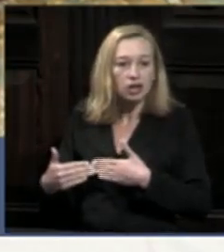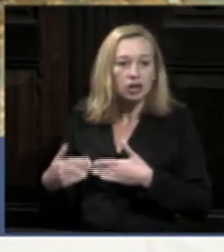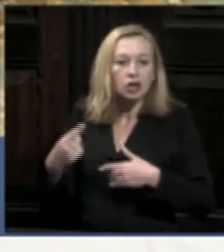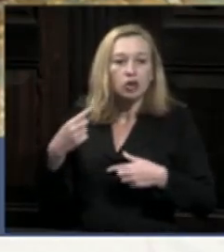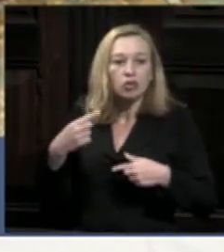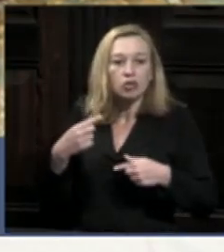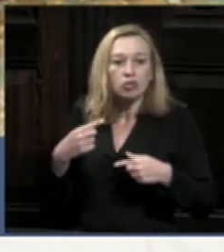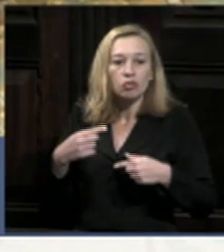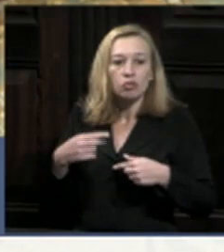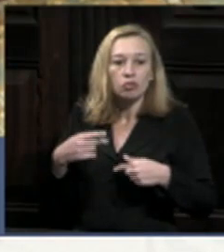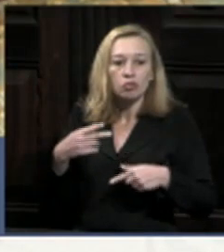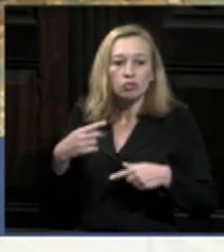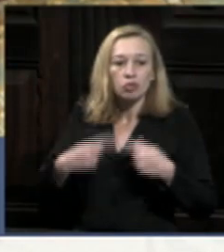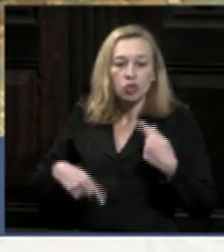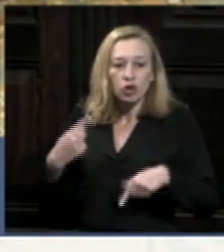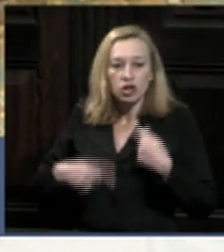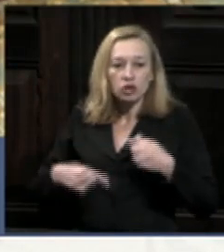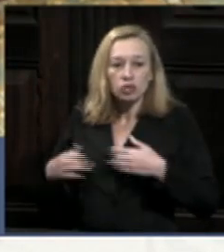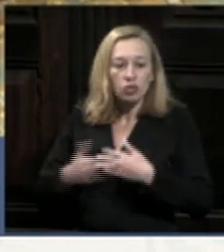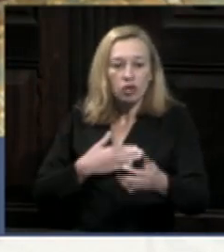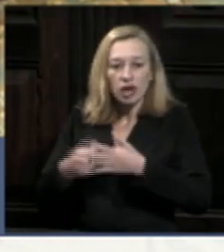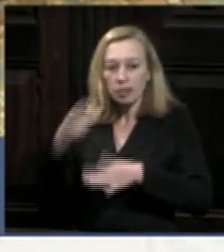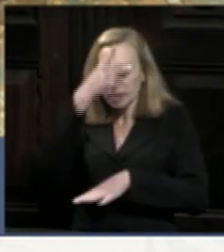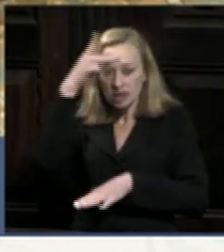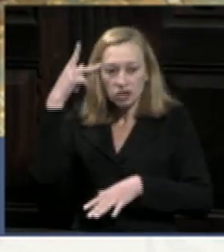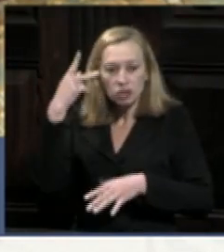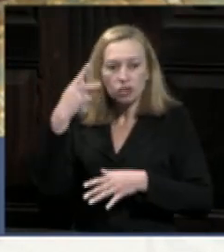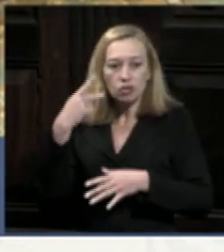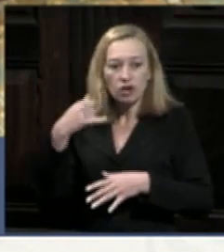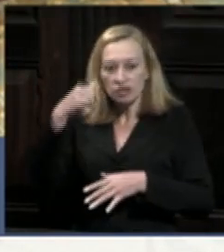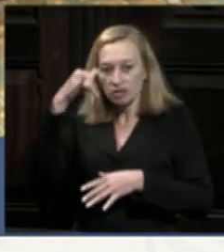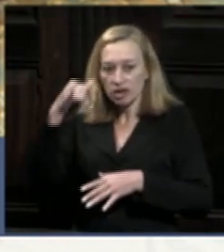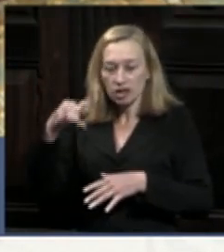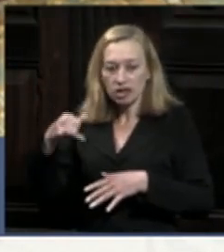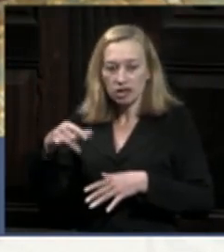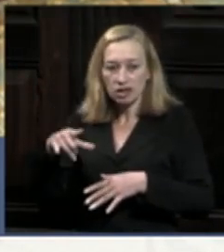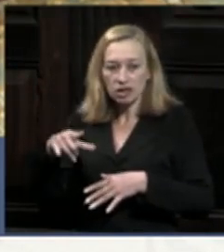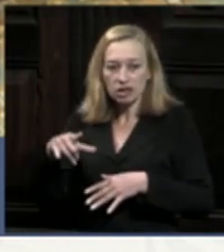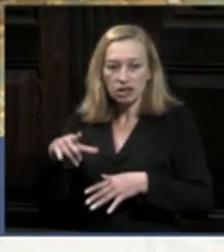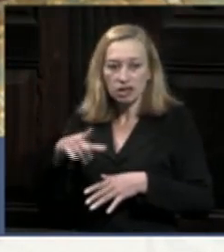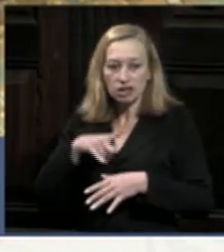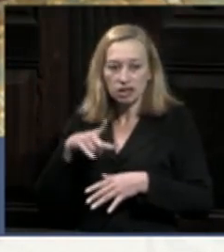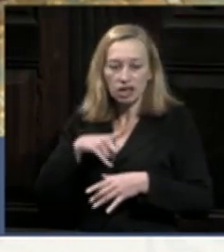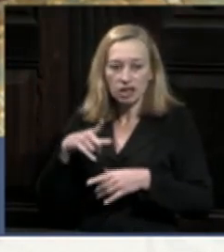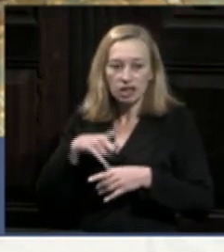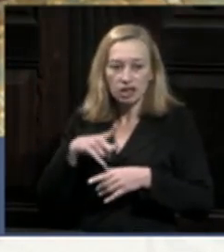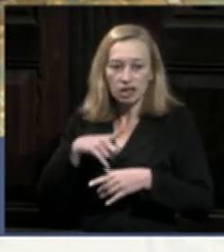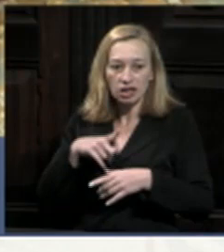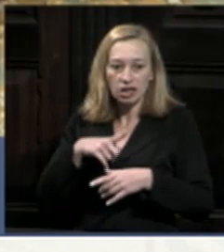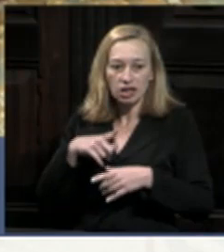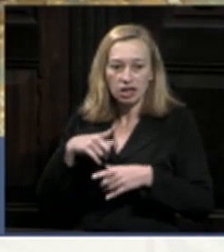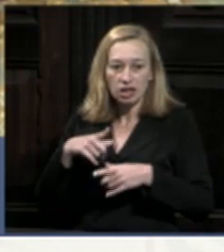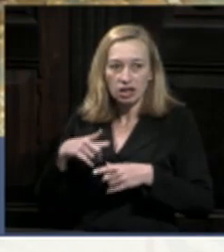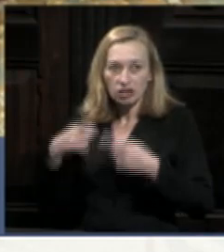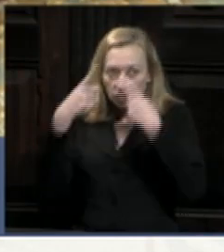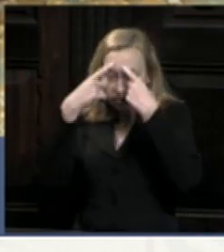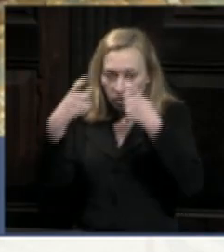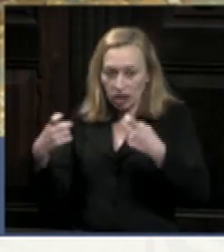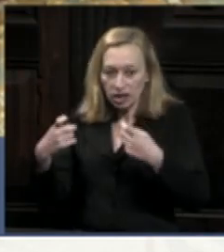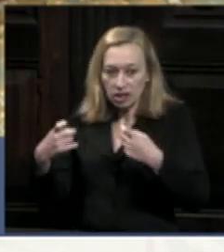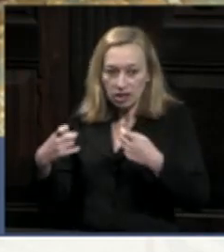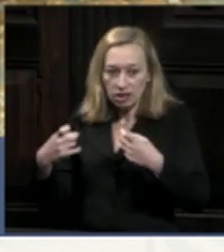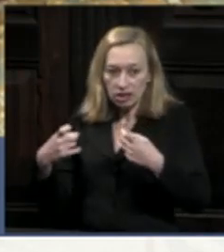qualquer cidadão que seja vítima de violência independente da idéia defenda deve receber a nossa solidariedade